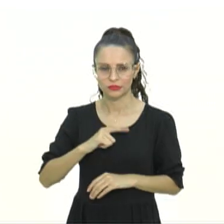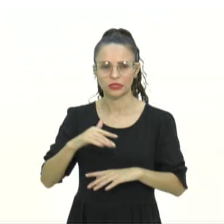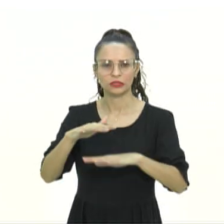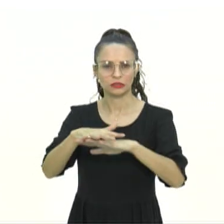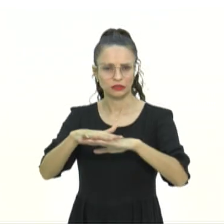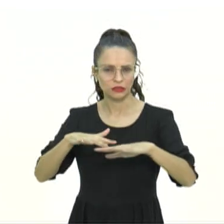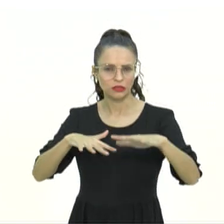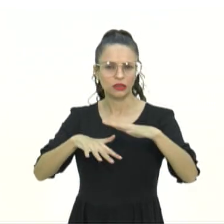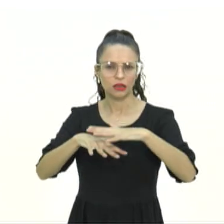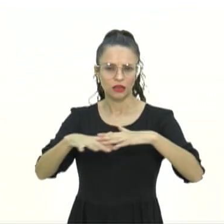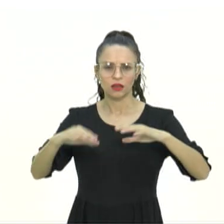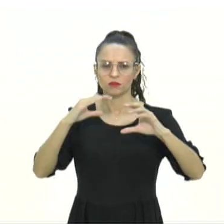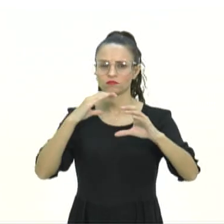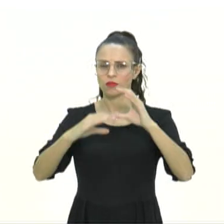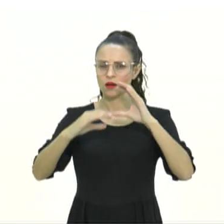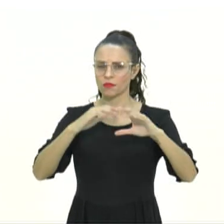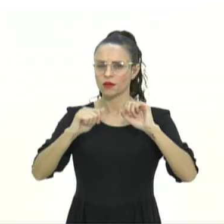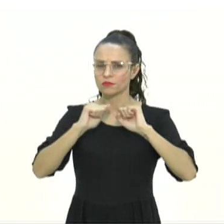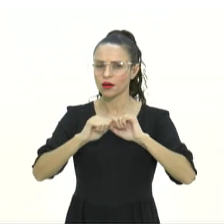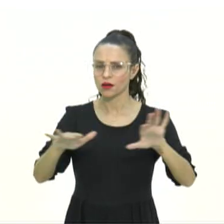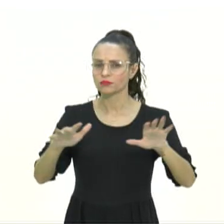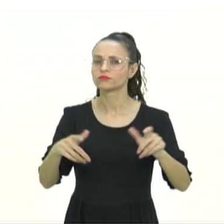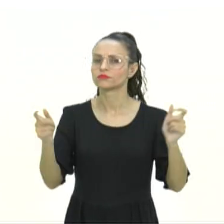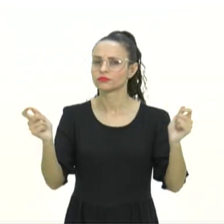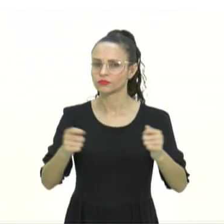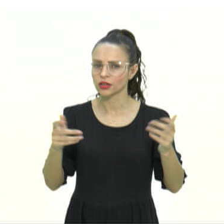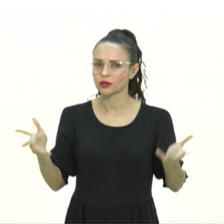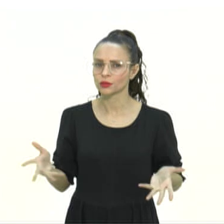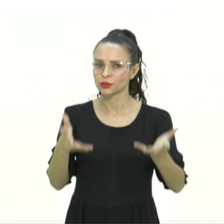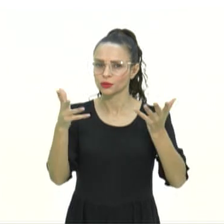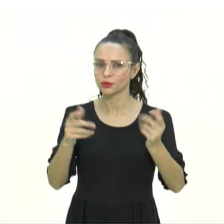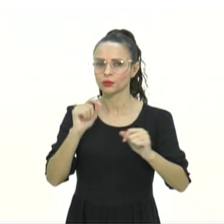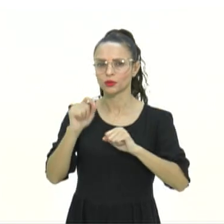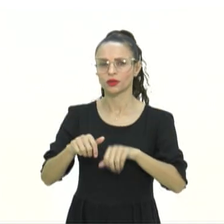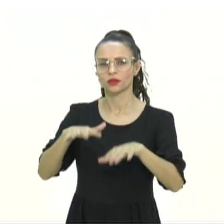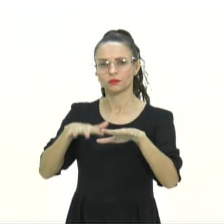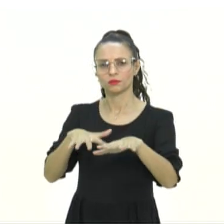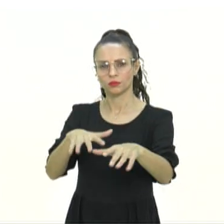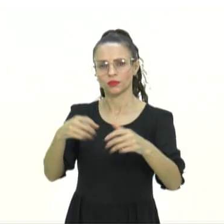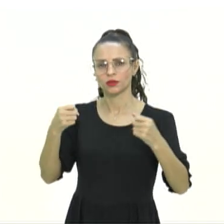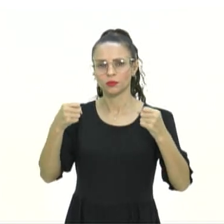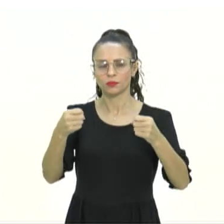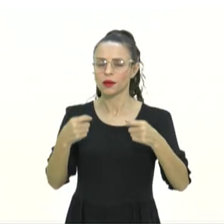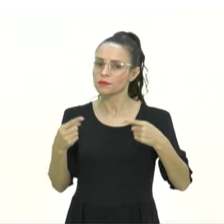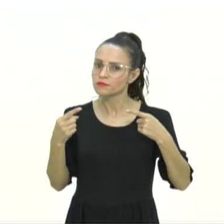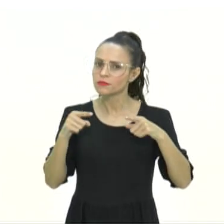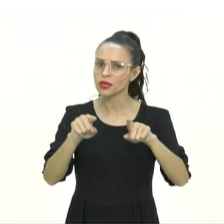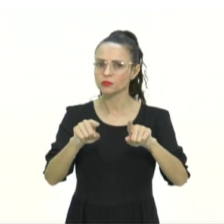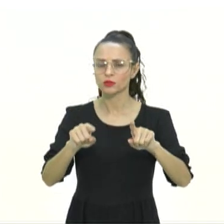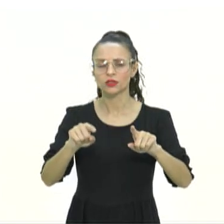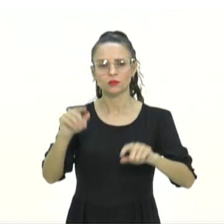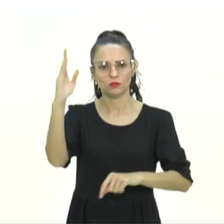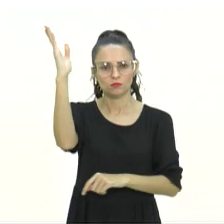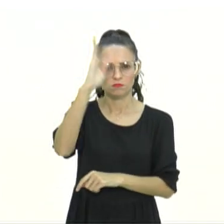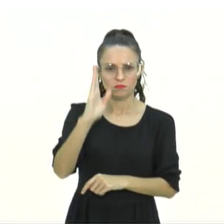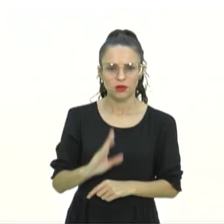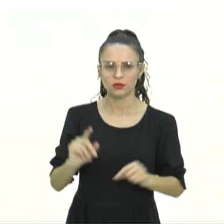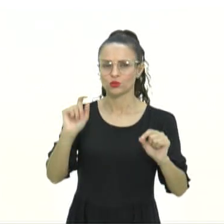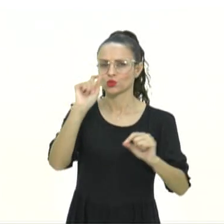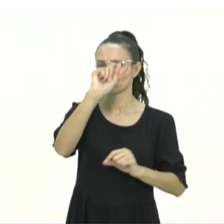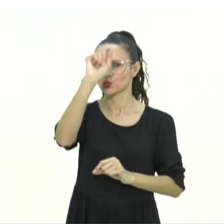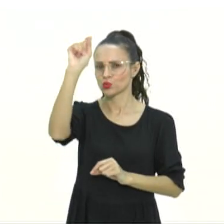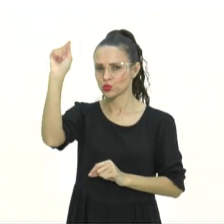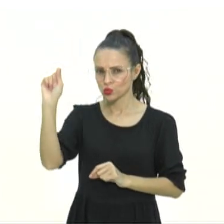de comunicação que, por sua vez, viabilizaram a ocorrência das manifestações simultâneas por todo o país, em razão